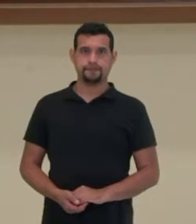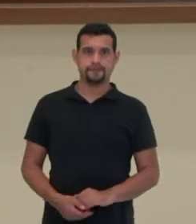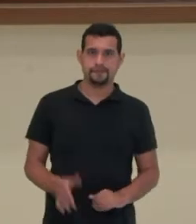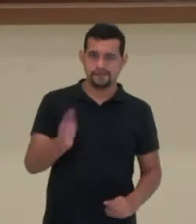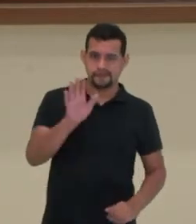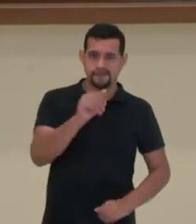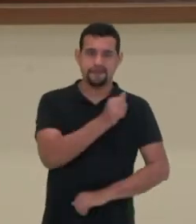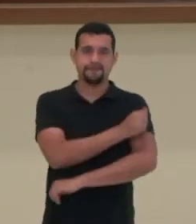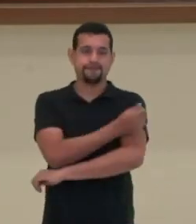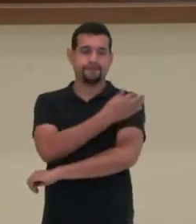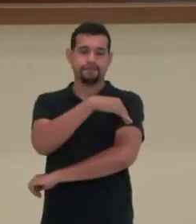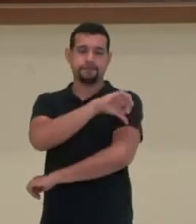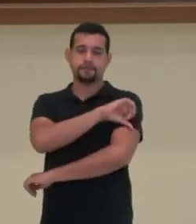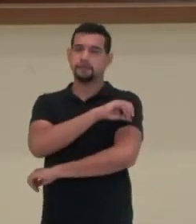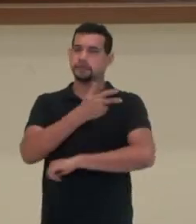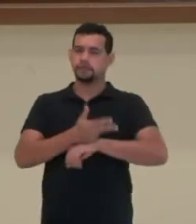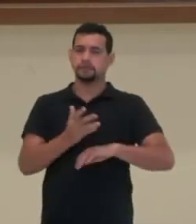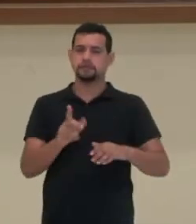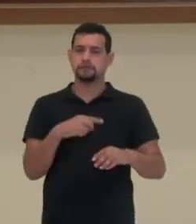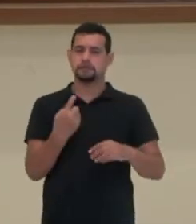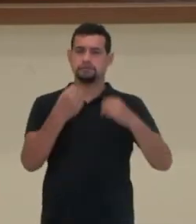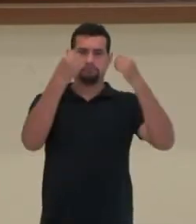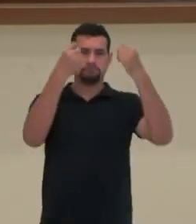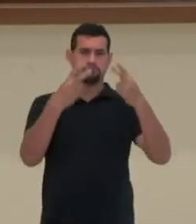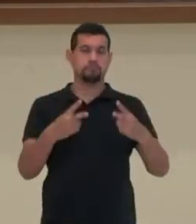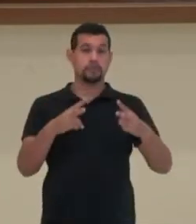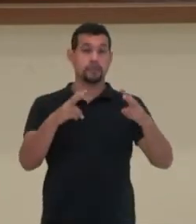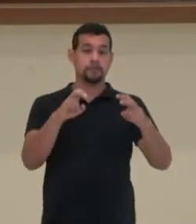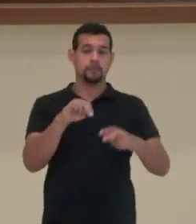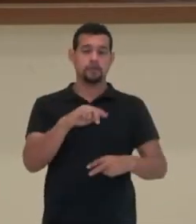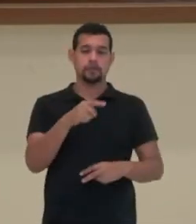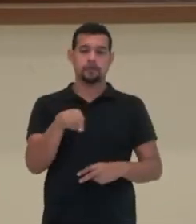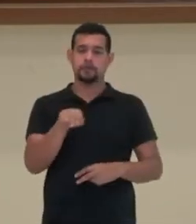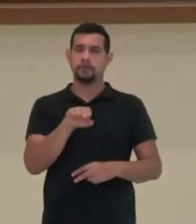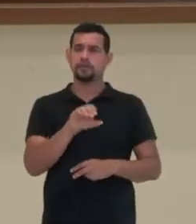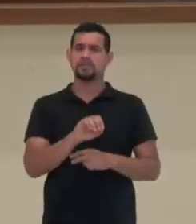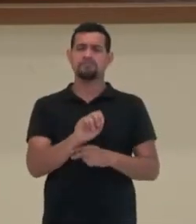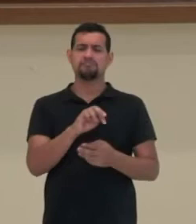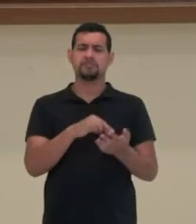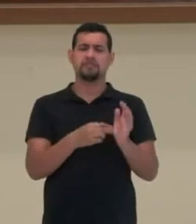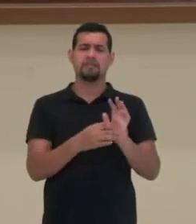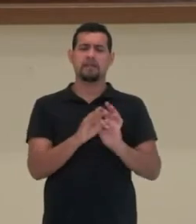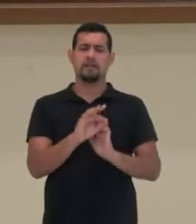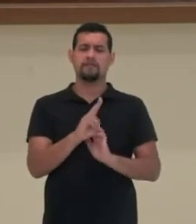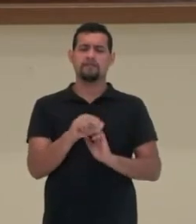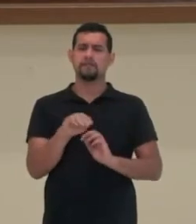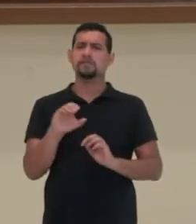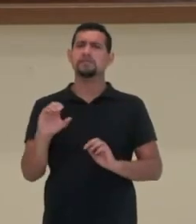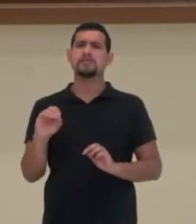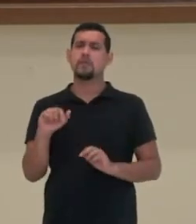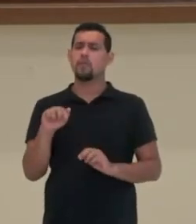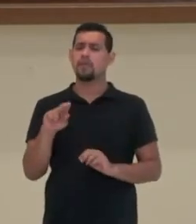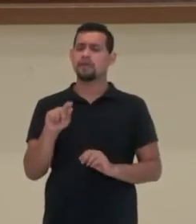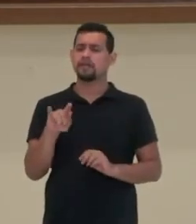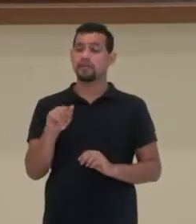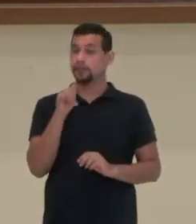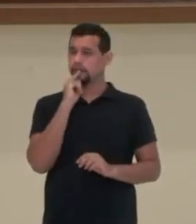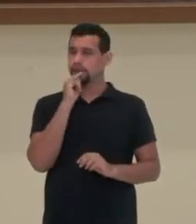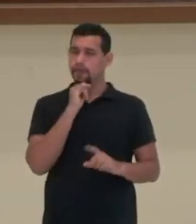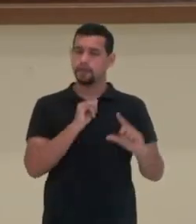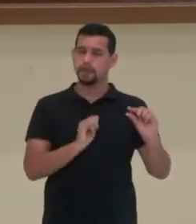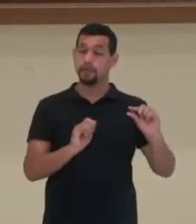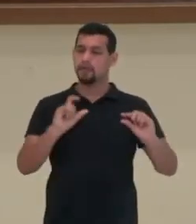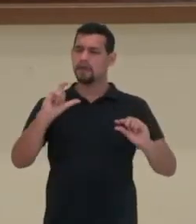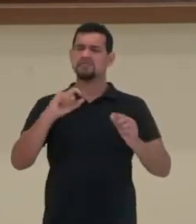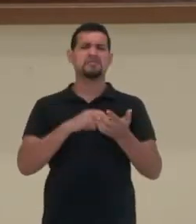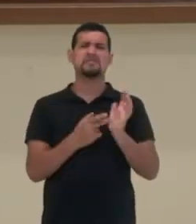Olá, estudantes do nono ano! Nesse vídeo vamos falar sobre noção de função quadrática, ponto de máximo e de mínimo. Vamos entender um pouquinho mais